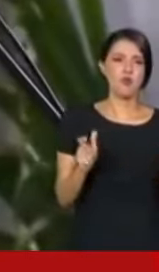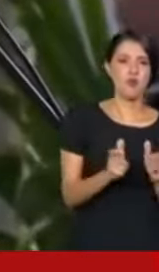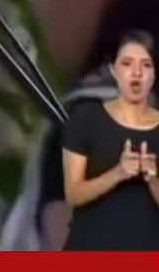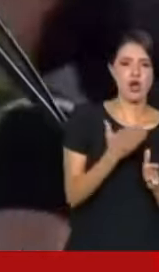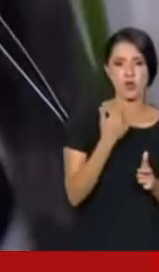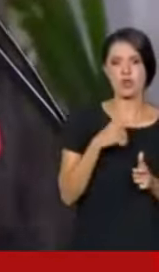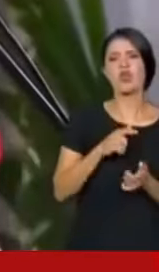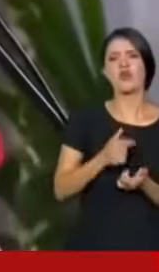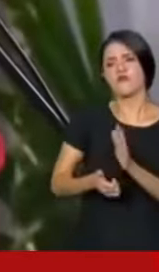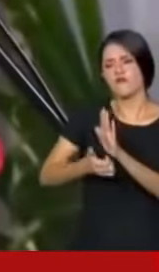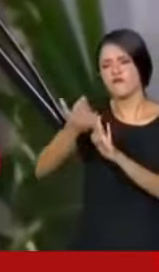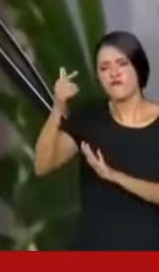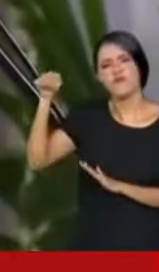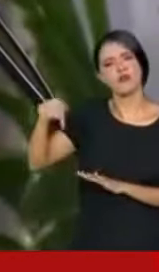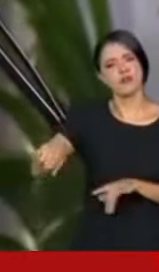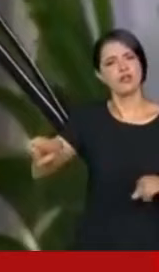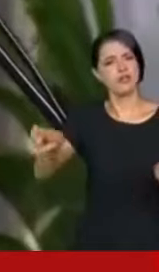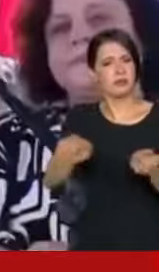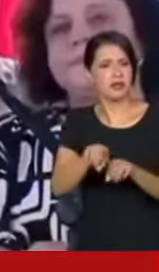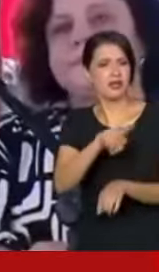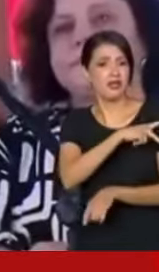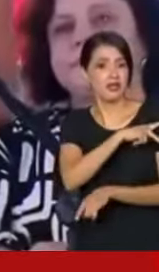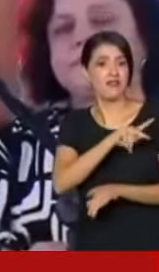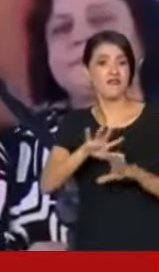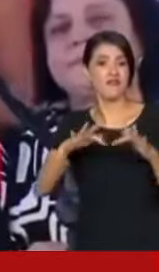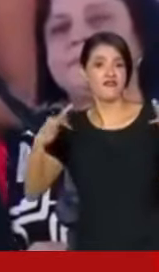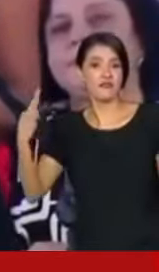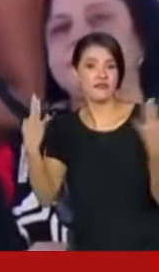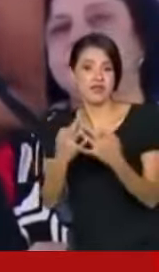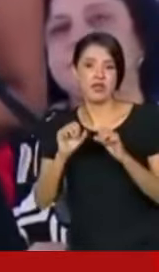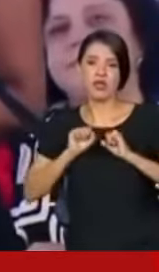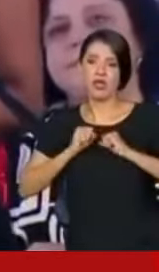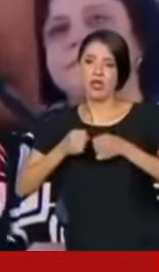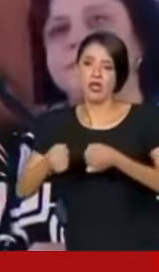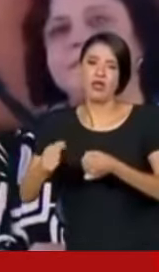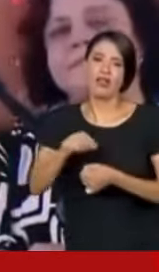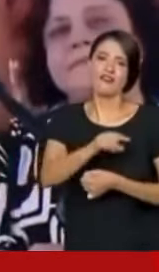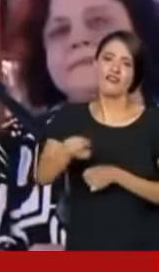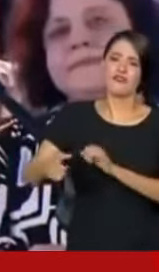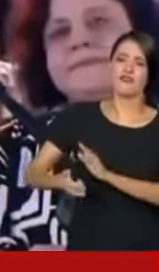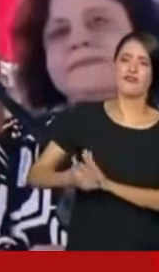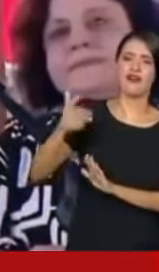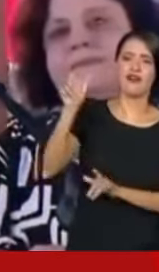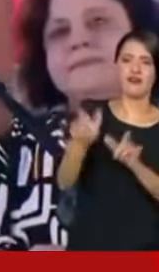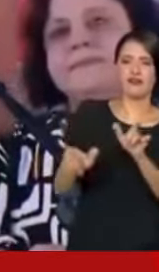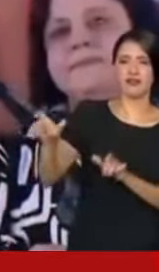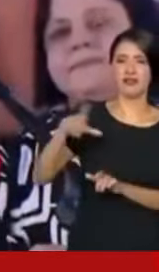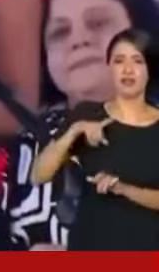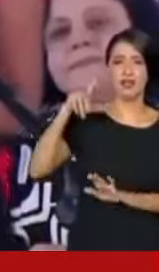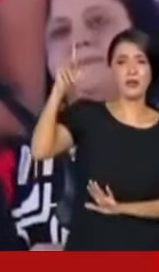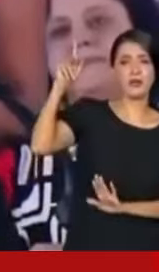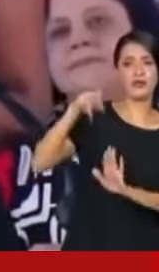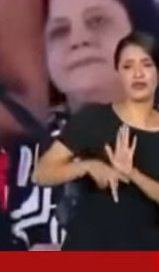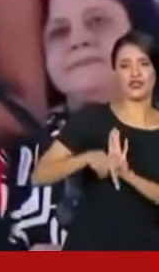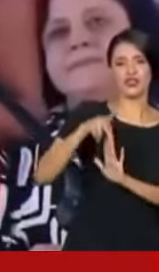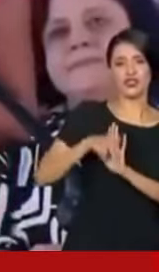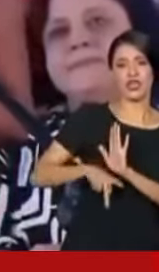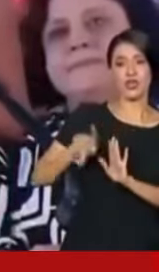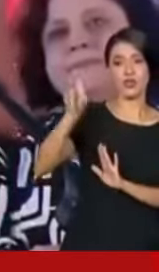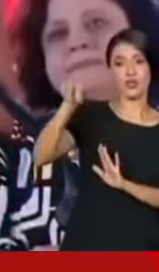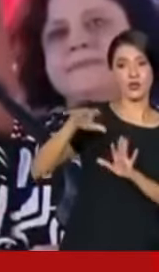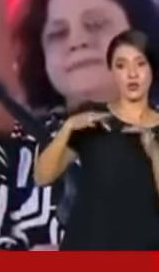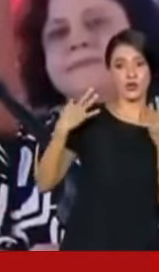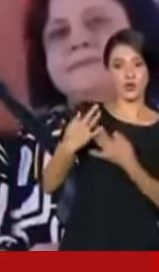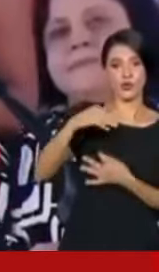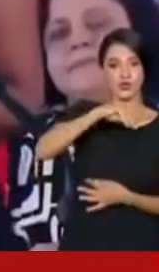muitos aqui, que é chefe de família, como muitos aqui, tem um projeto para cada salário da bolsa que